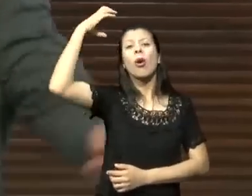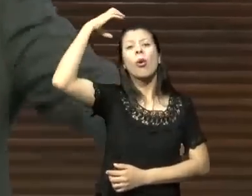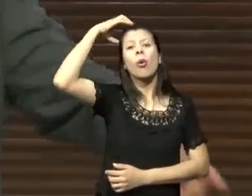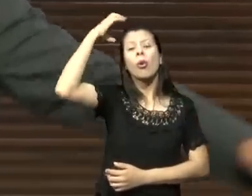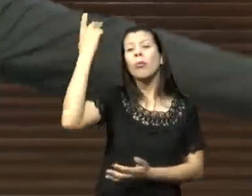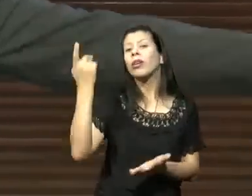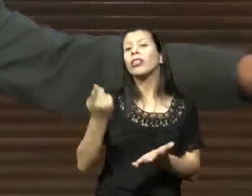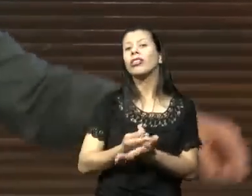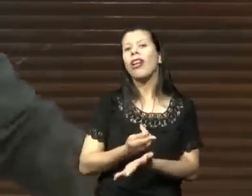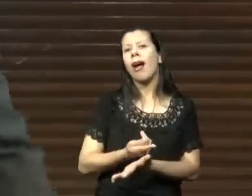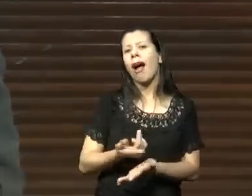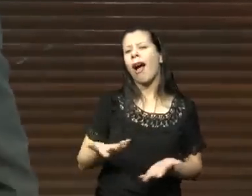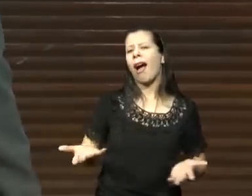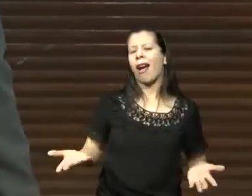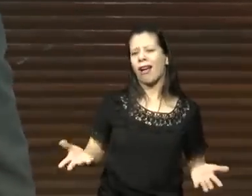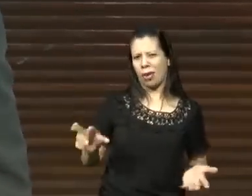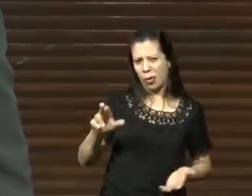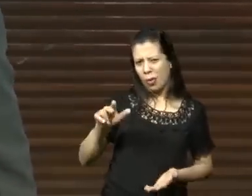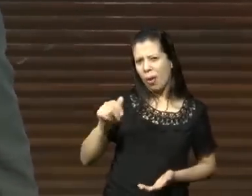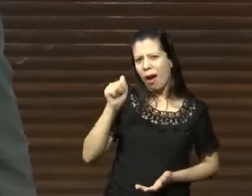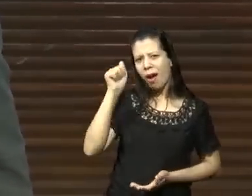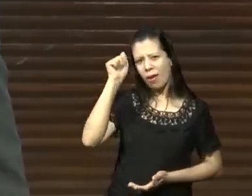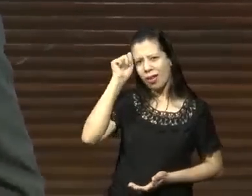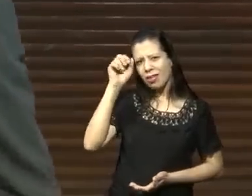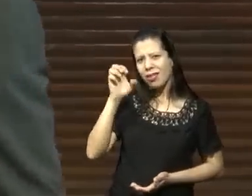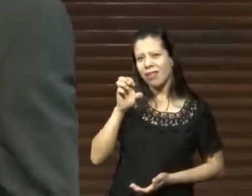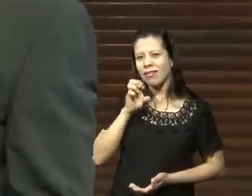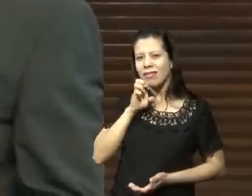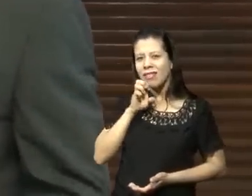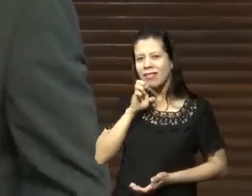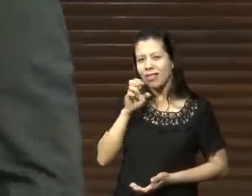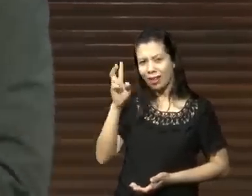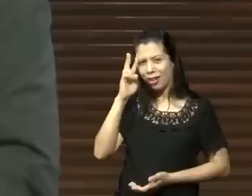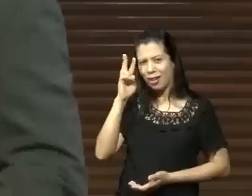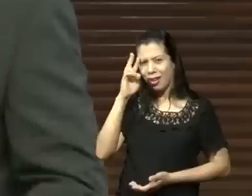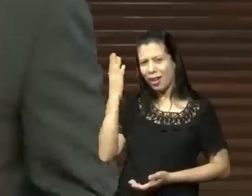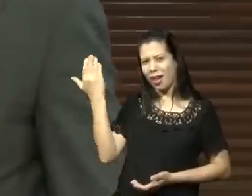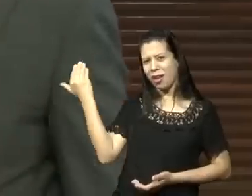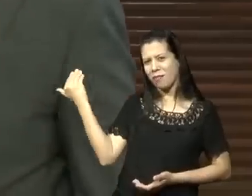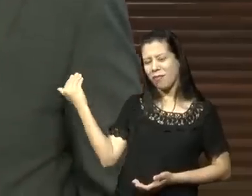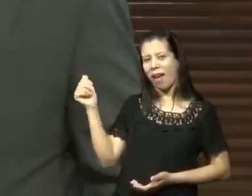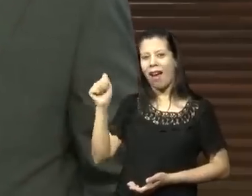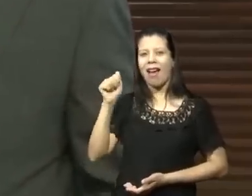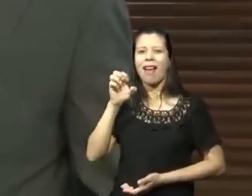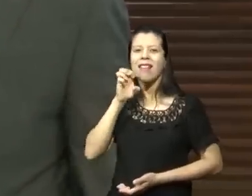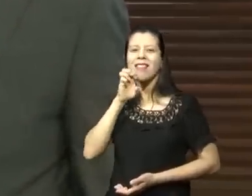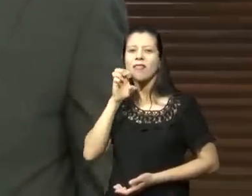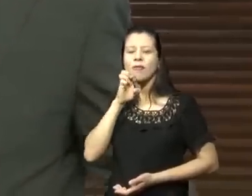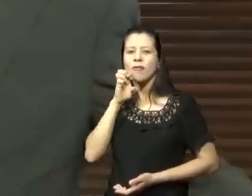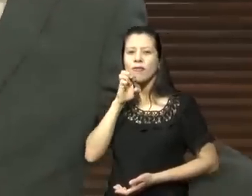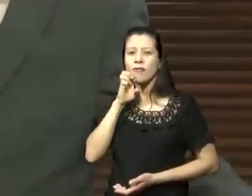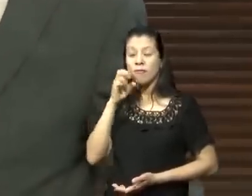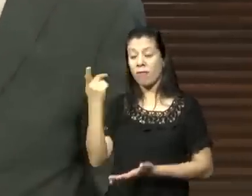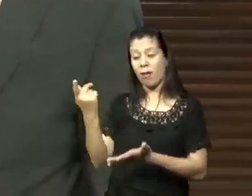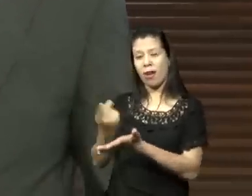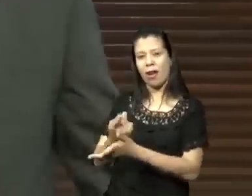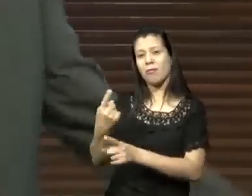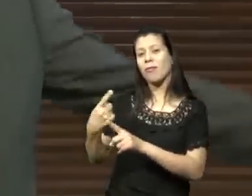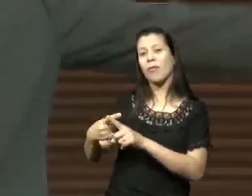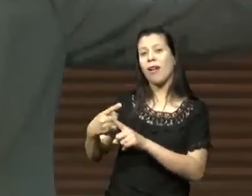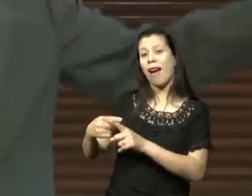ah senhor a mulher que tu me deu Aí ela falou a serpente que o senhor mandou para cá ele não mandou